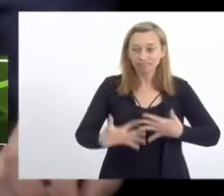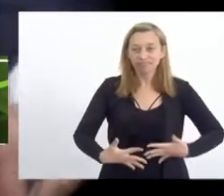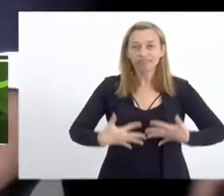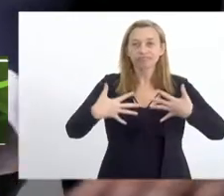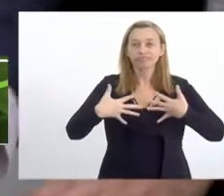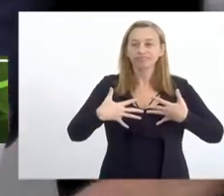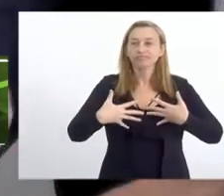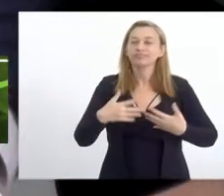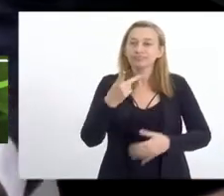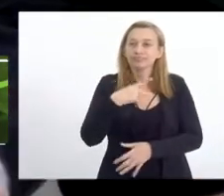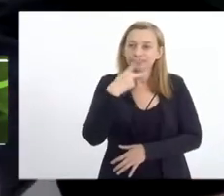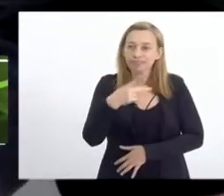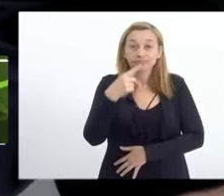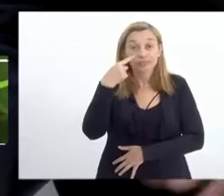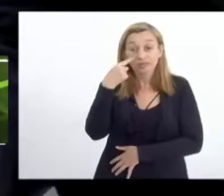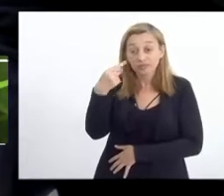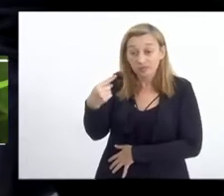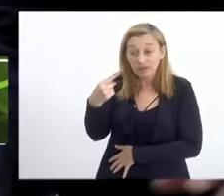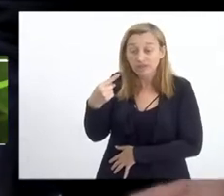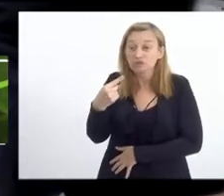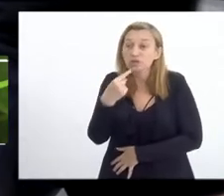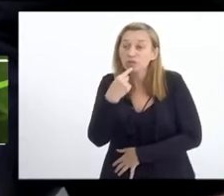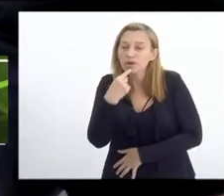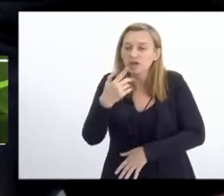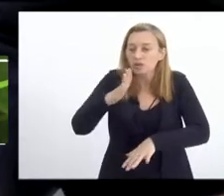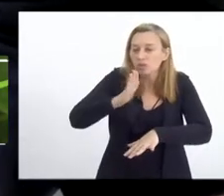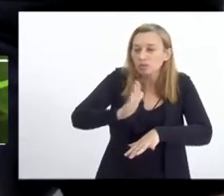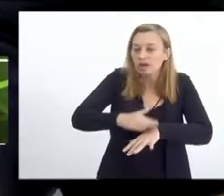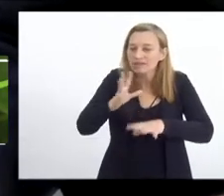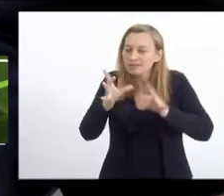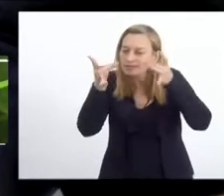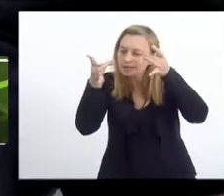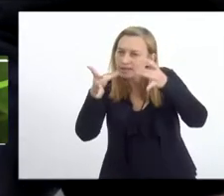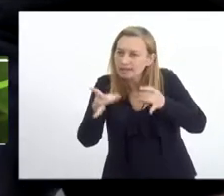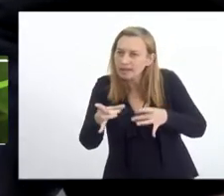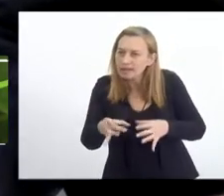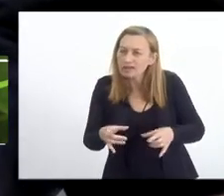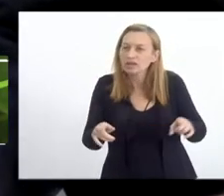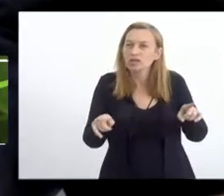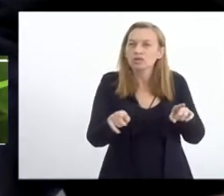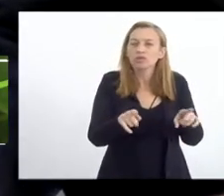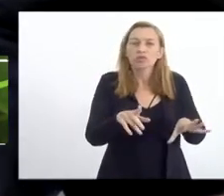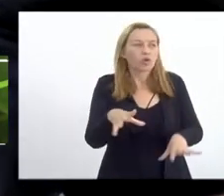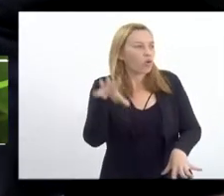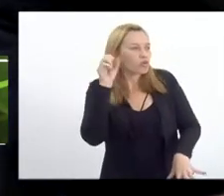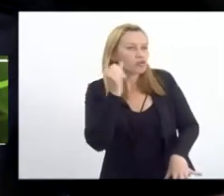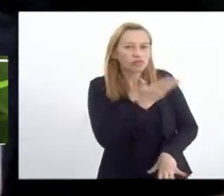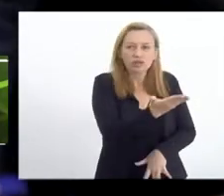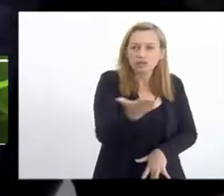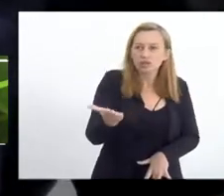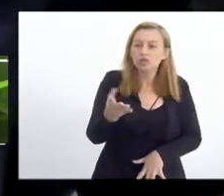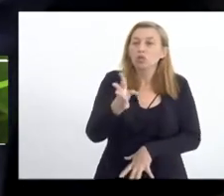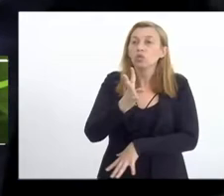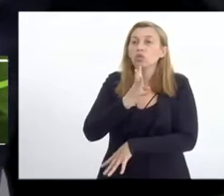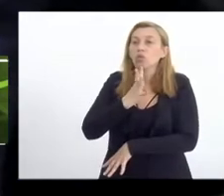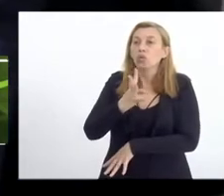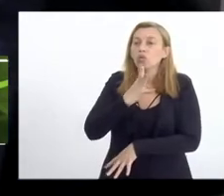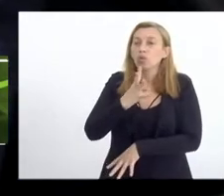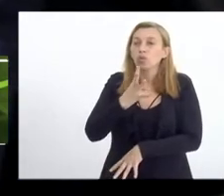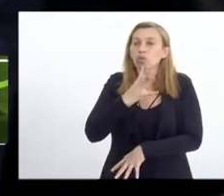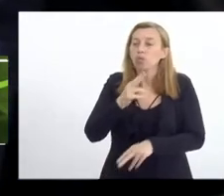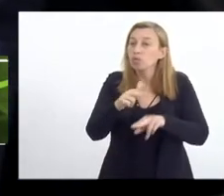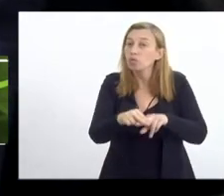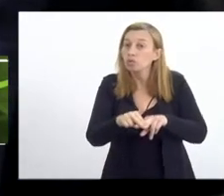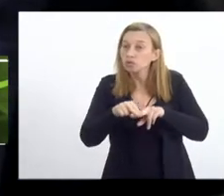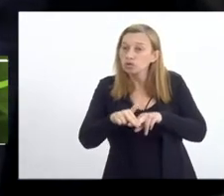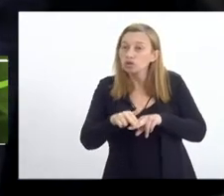que ir e ver de perto, com mais propriedade, assim como ouvir vocês, que são conhecedores da causa,